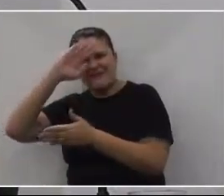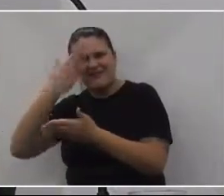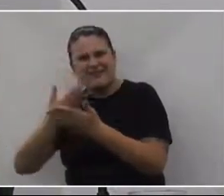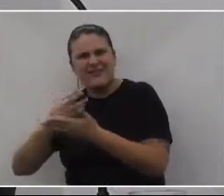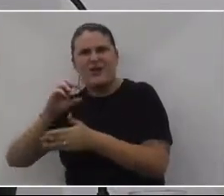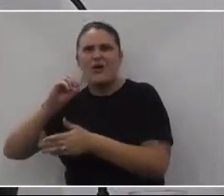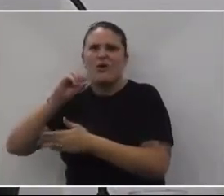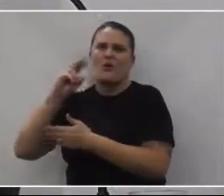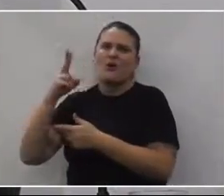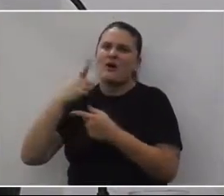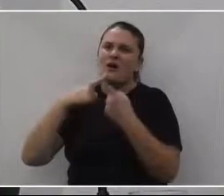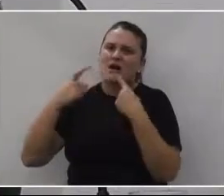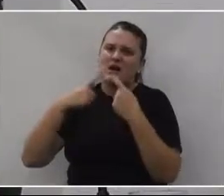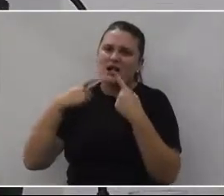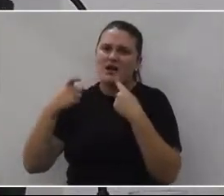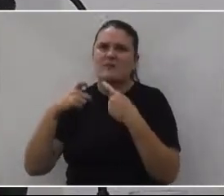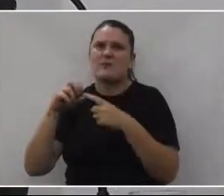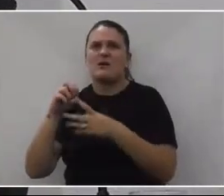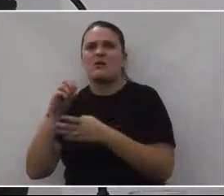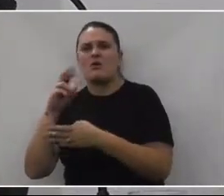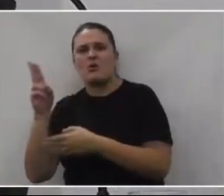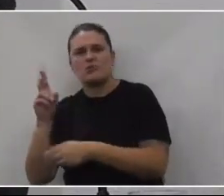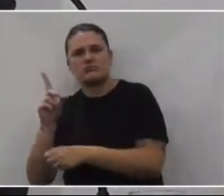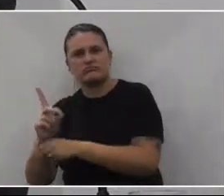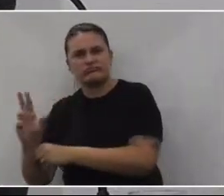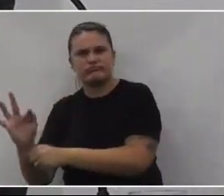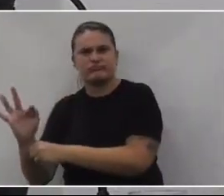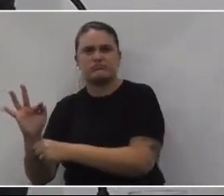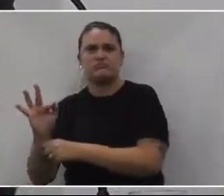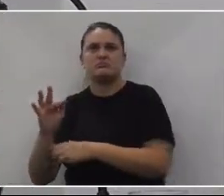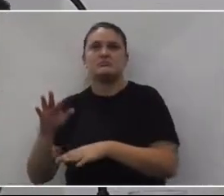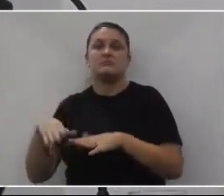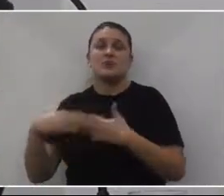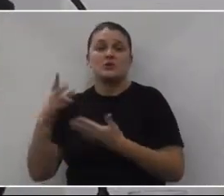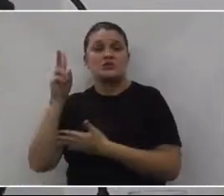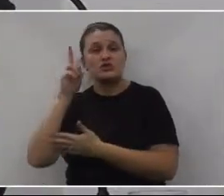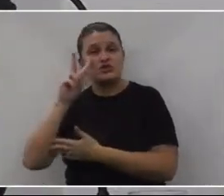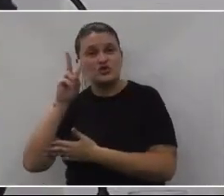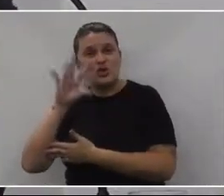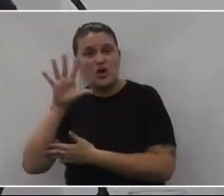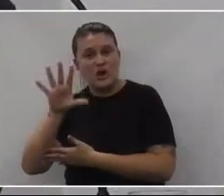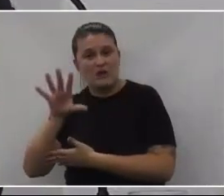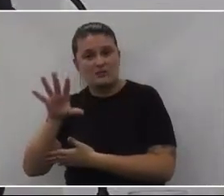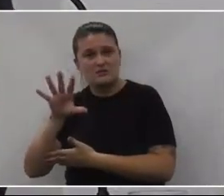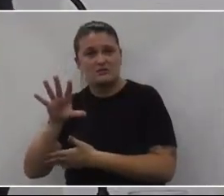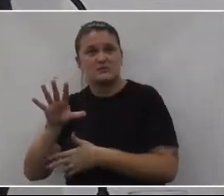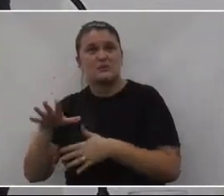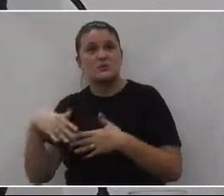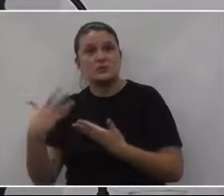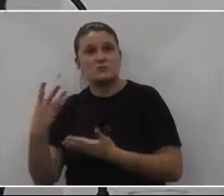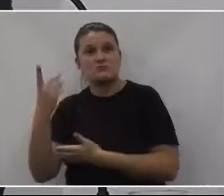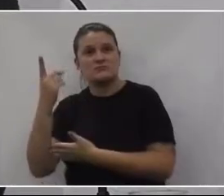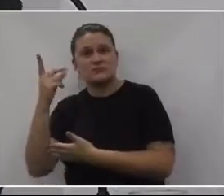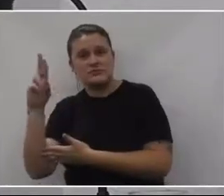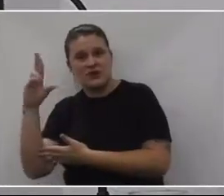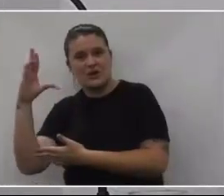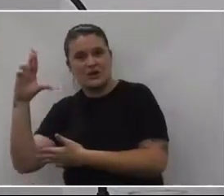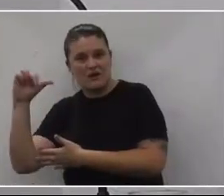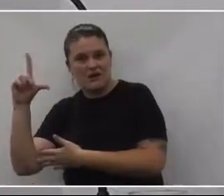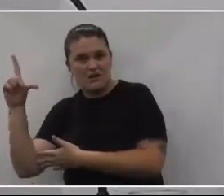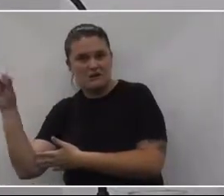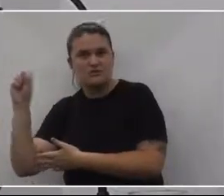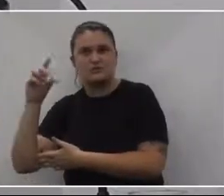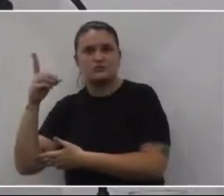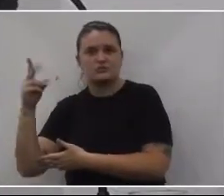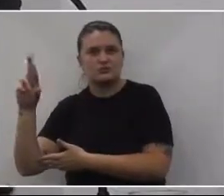criticar ou por dar sugestão ou ainda defender. Portanto, a história é isso. Quando o Dr. Carlos, junto nas escolas, o Dr.